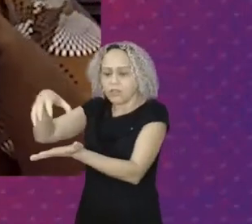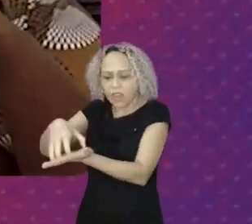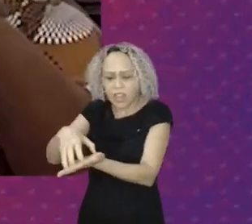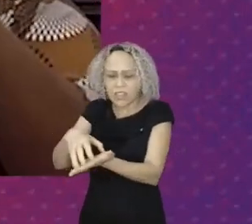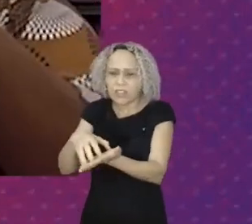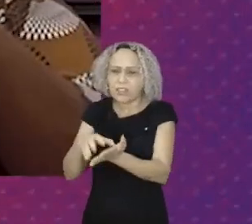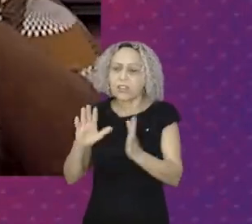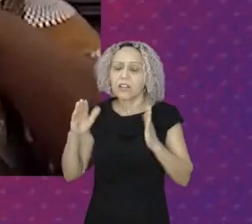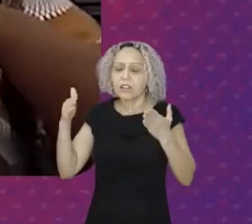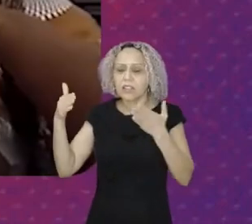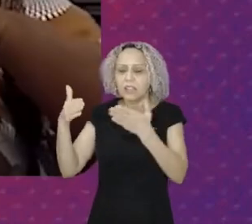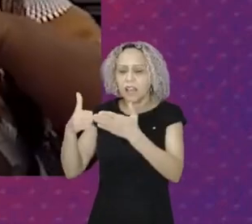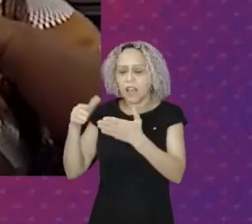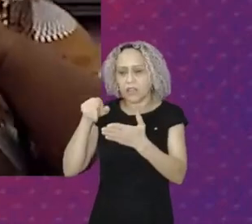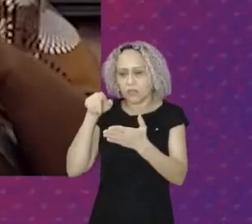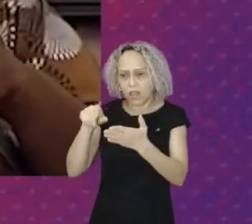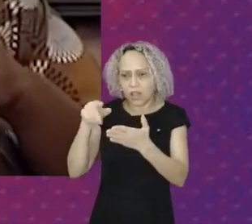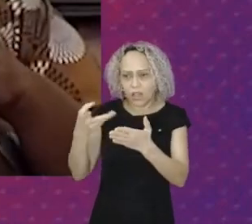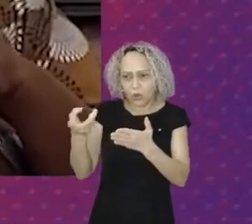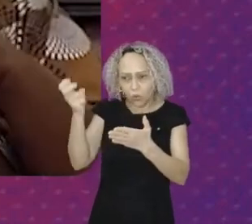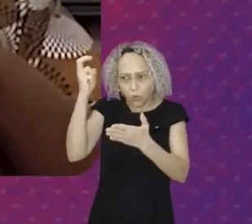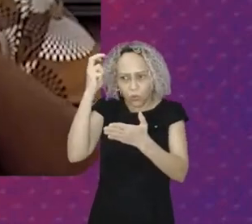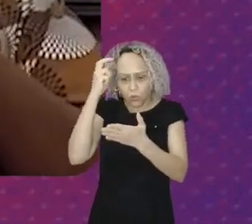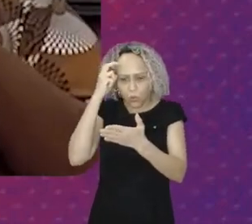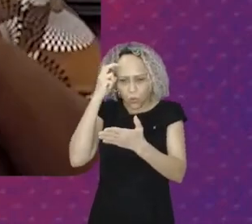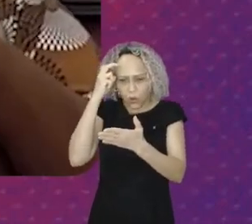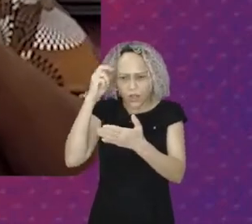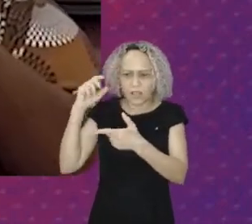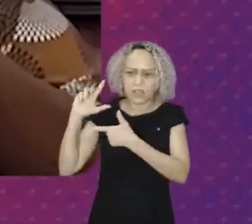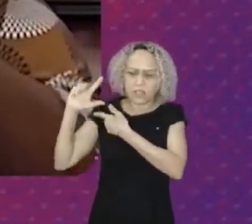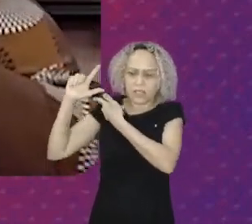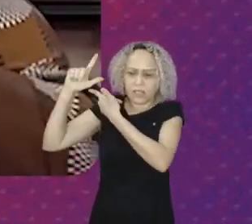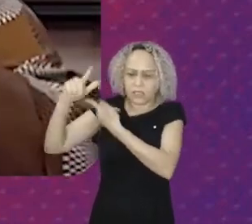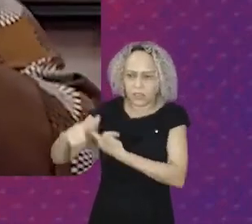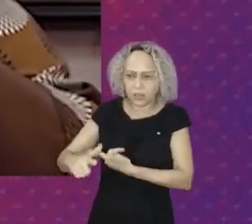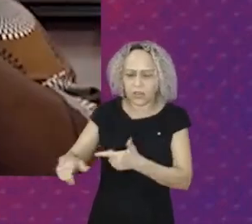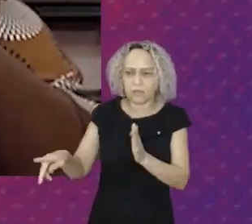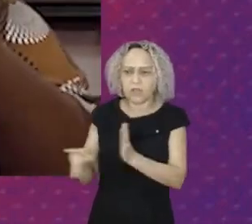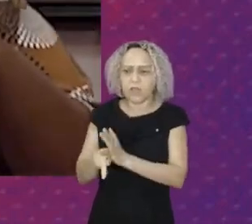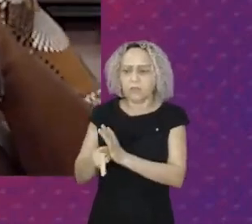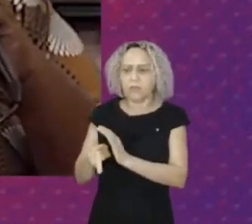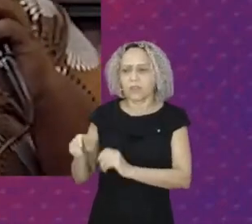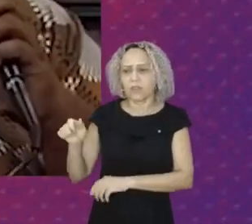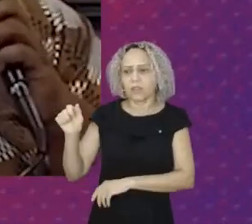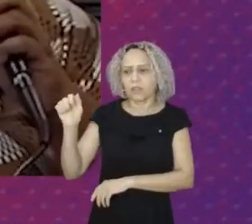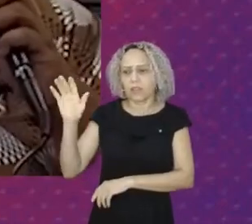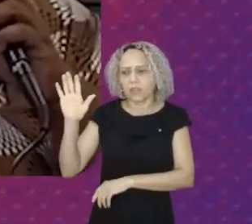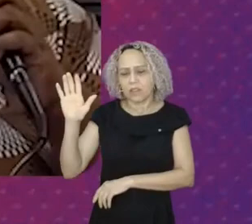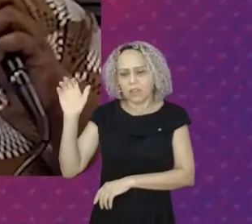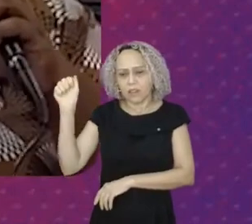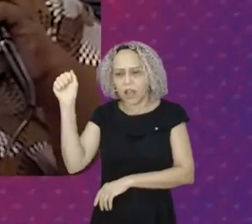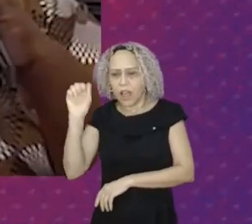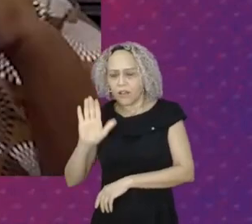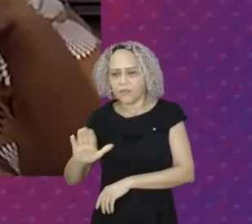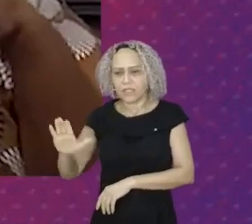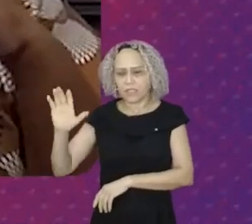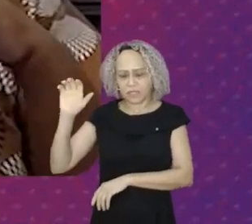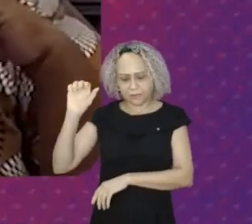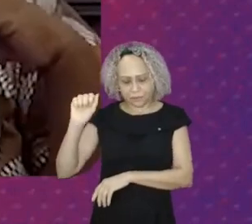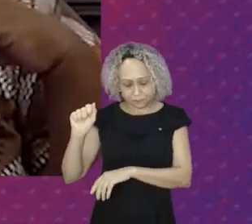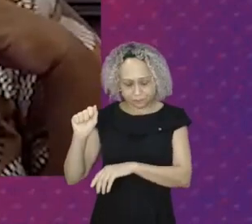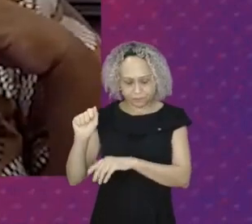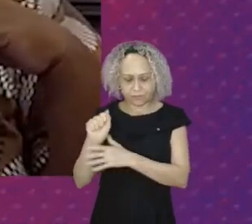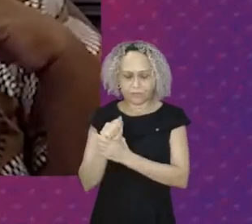muito vinculada tanto à parte econômica, né, quanto da parte de saúde, doenças tropicais, que tinha uma